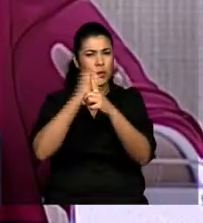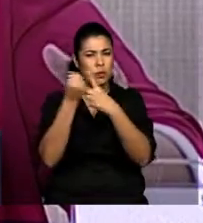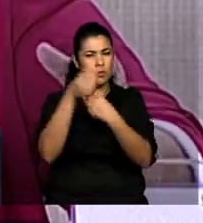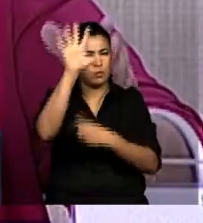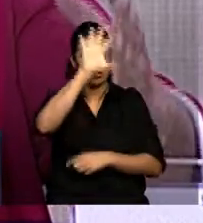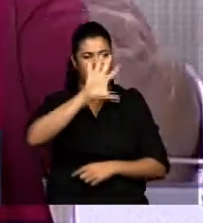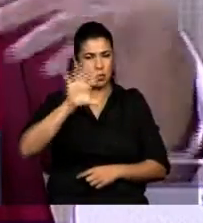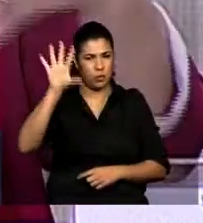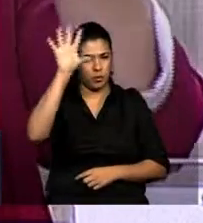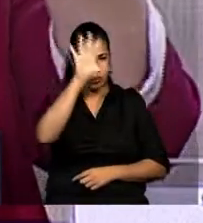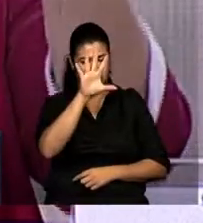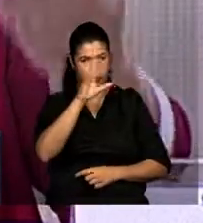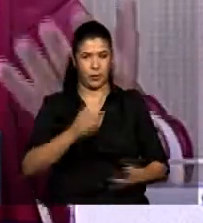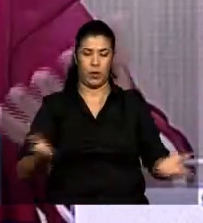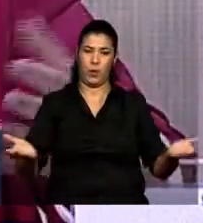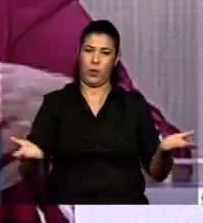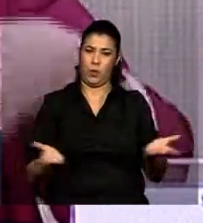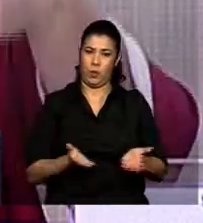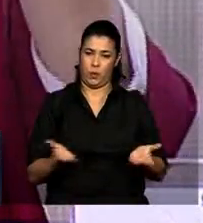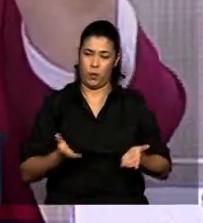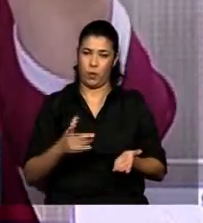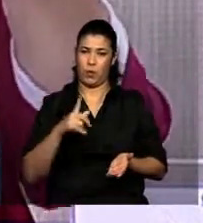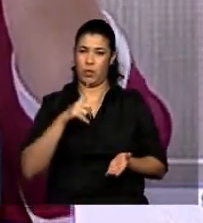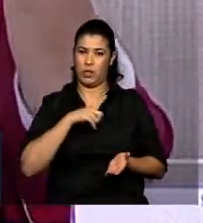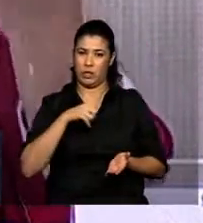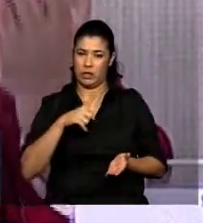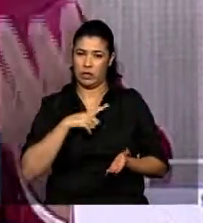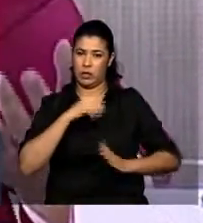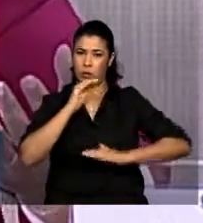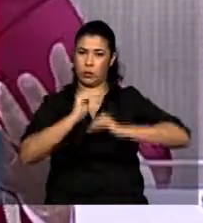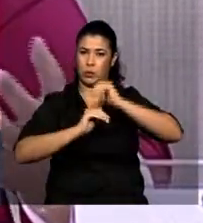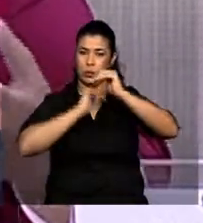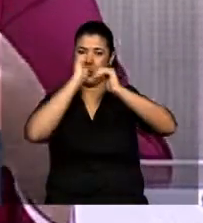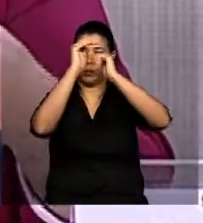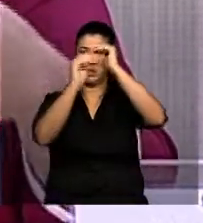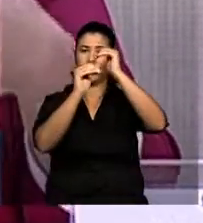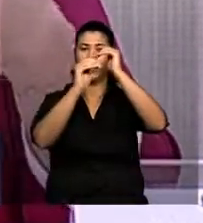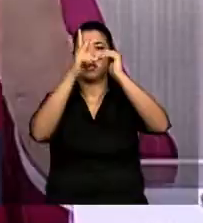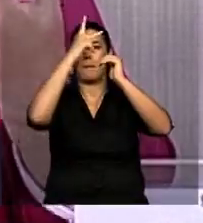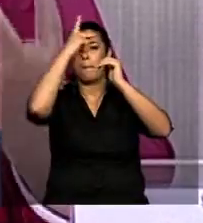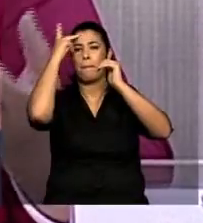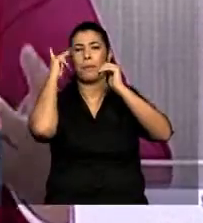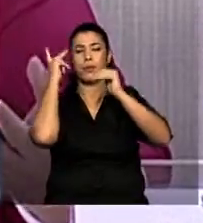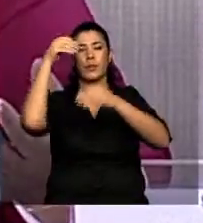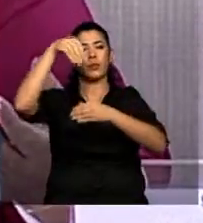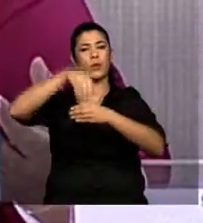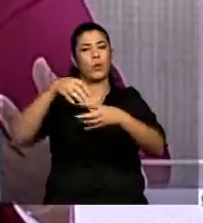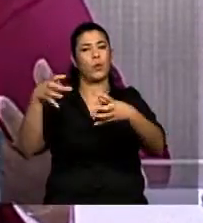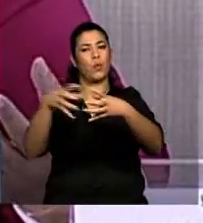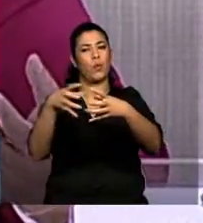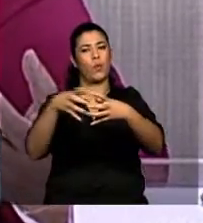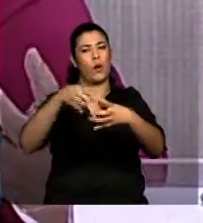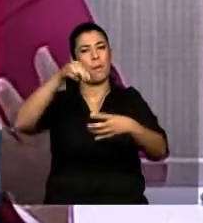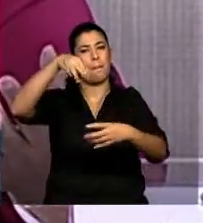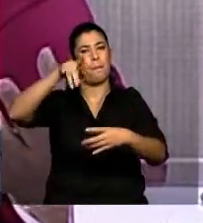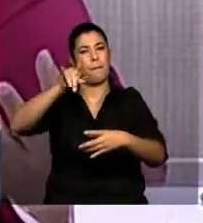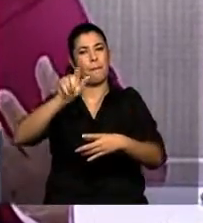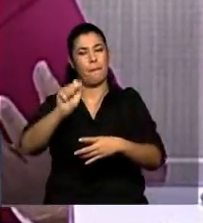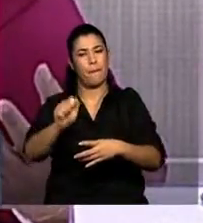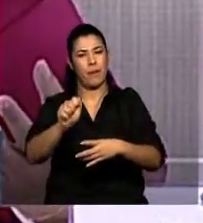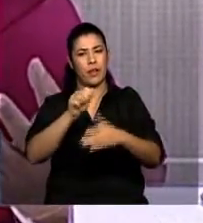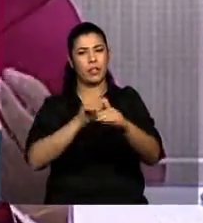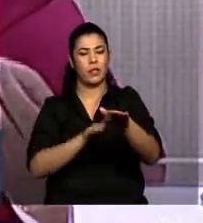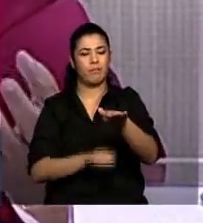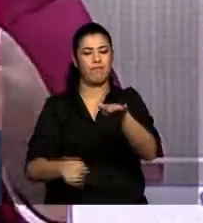hoje, né, com o sucesso que nós tivemos, o aumento das pessoas na classe média, eliminação, né, saída do mapa